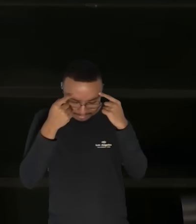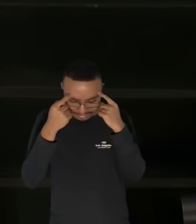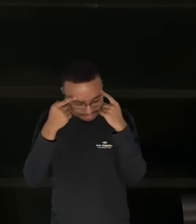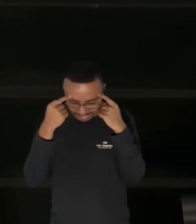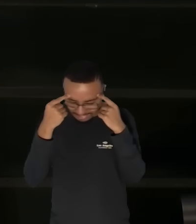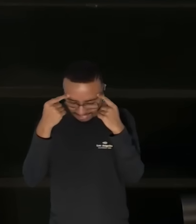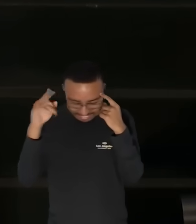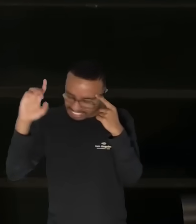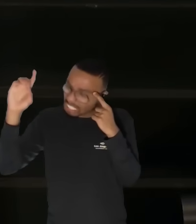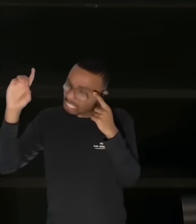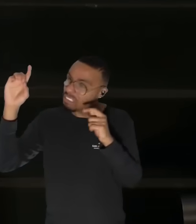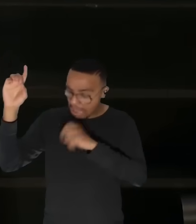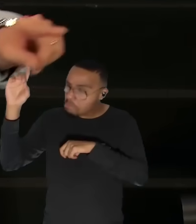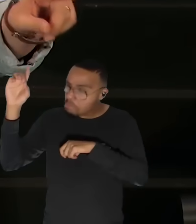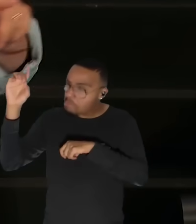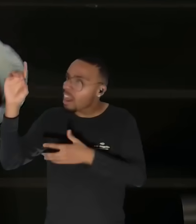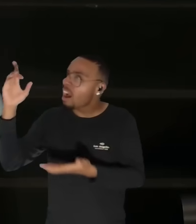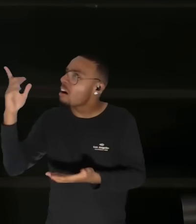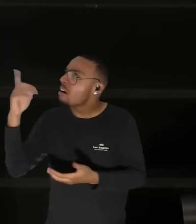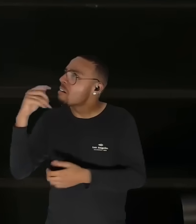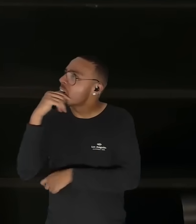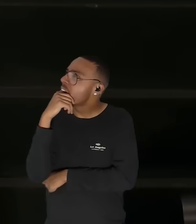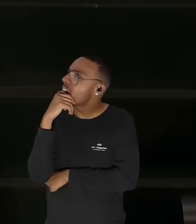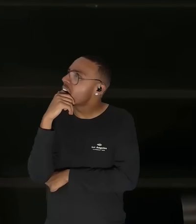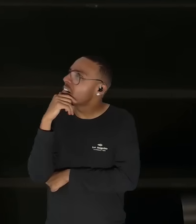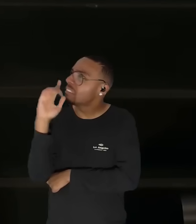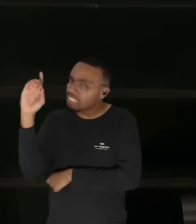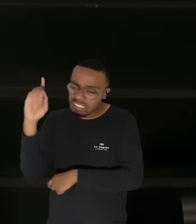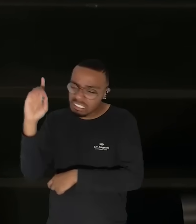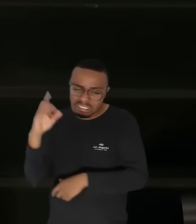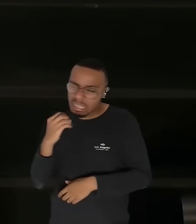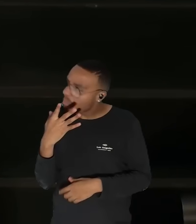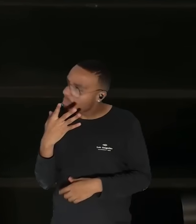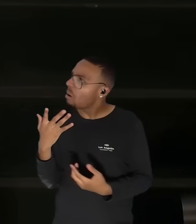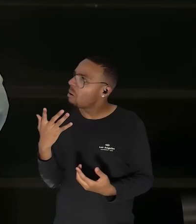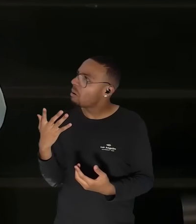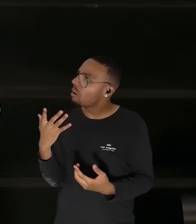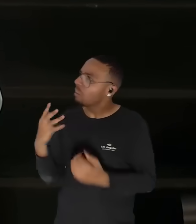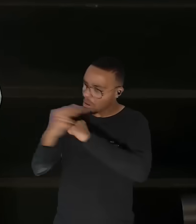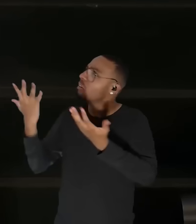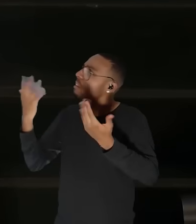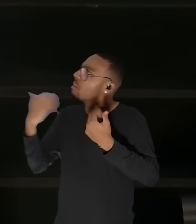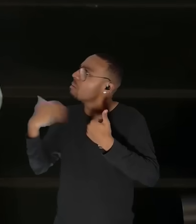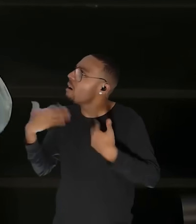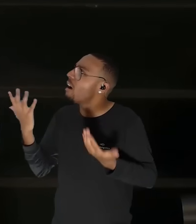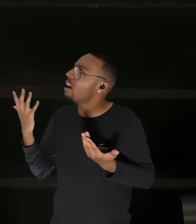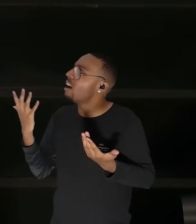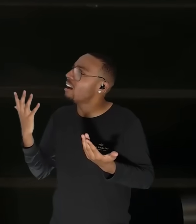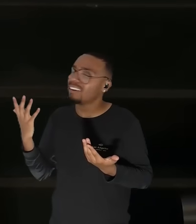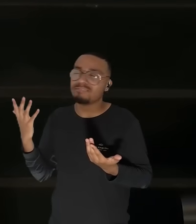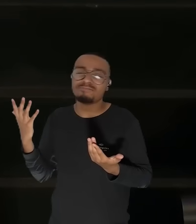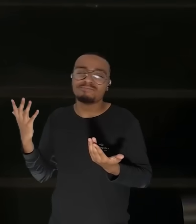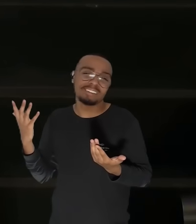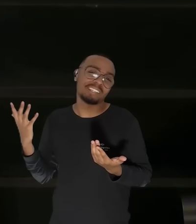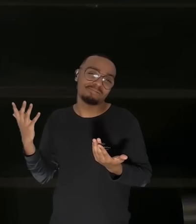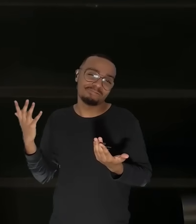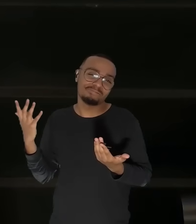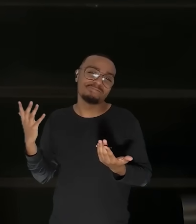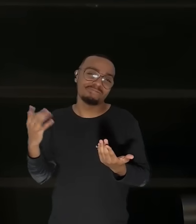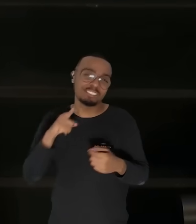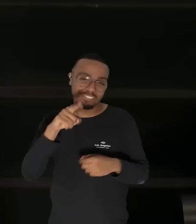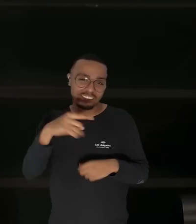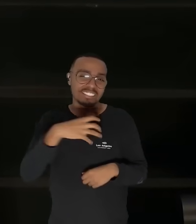bom, Deus me livraria disso. Deus me livraria. Que decepção, que